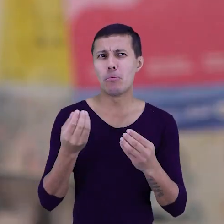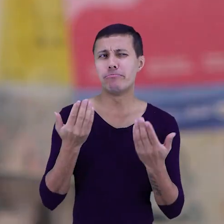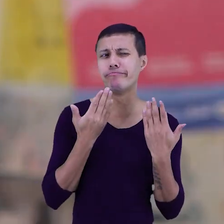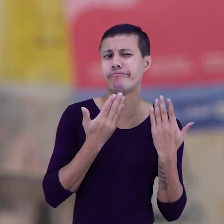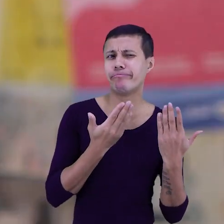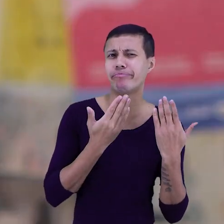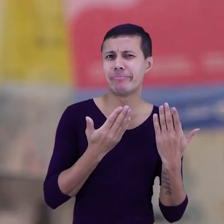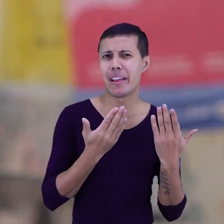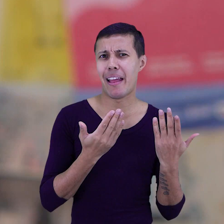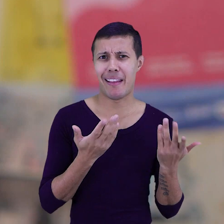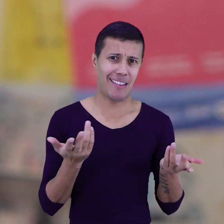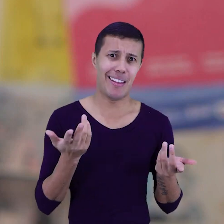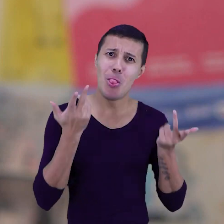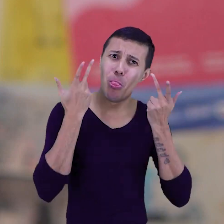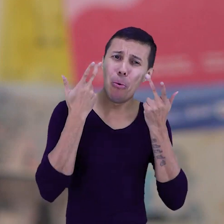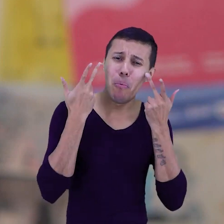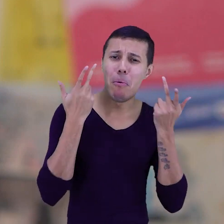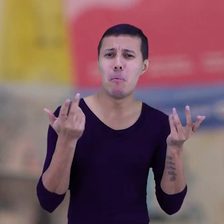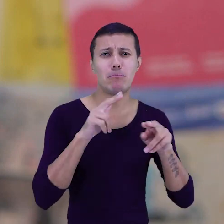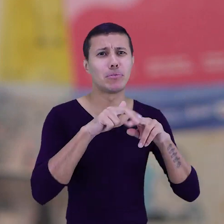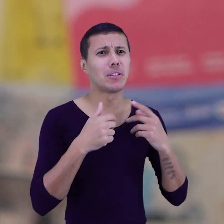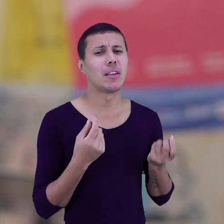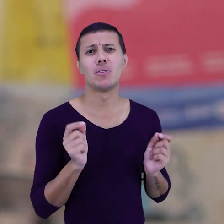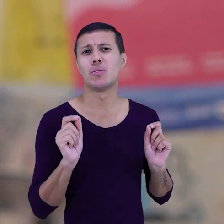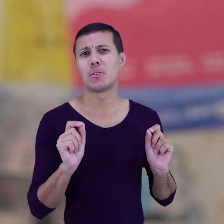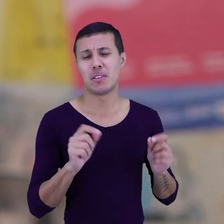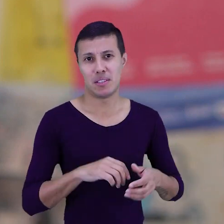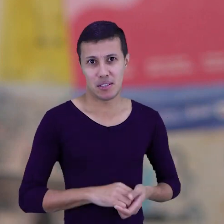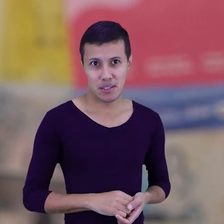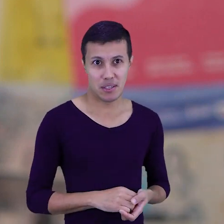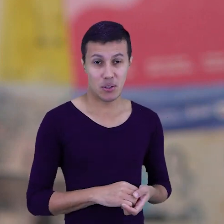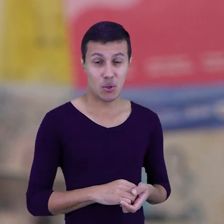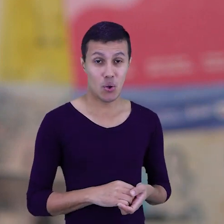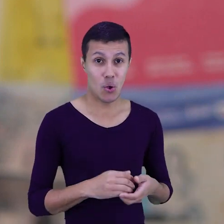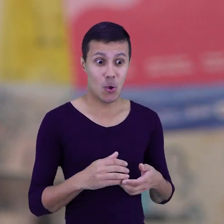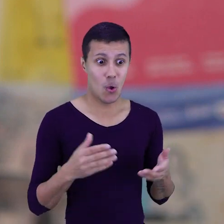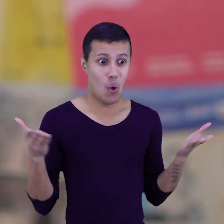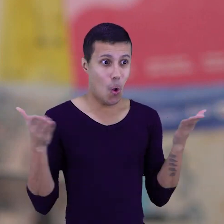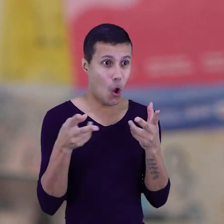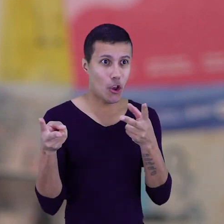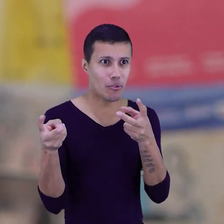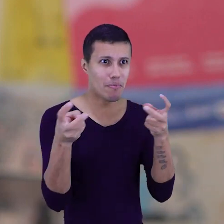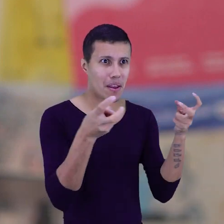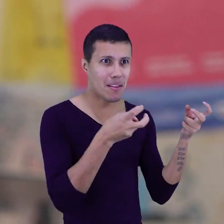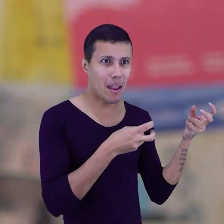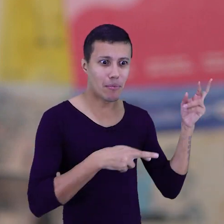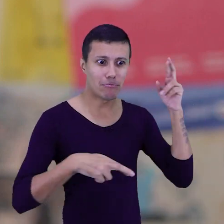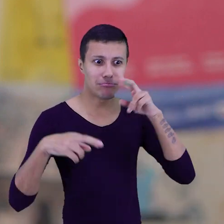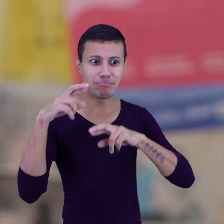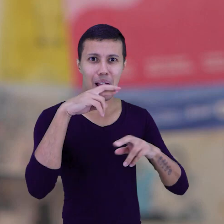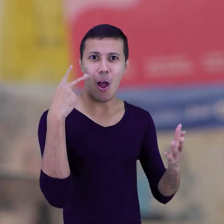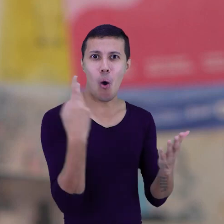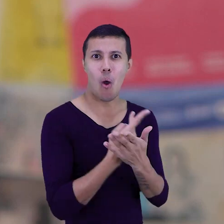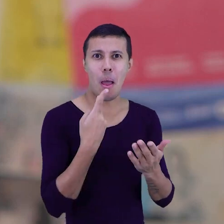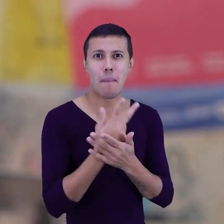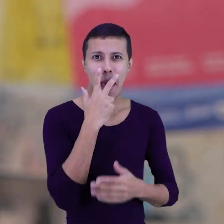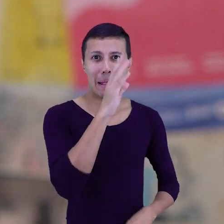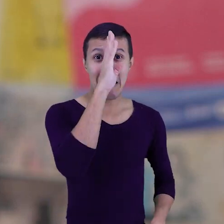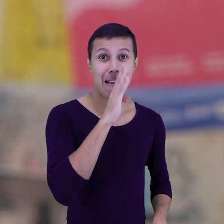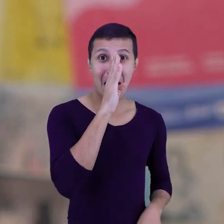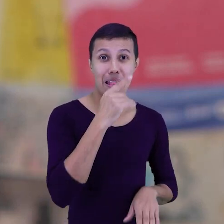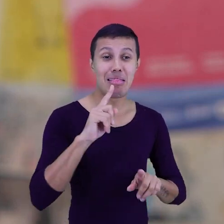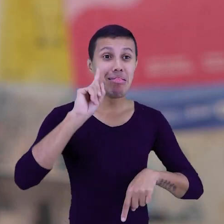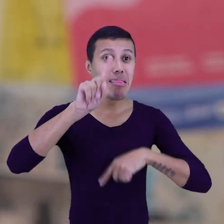pessoas desconfiarem, as pessoas desconfiam, sim. Até porque hoje a gente vê muita coisa acontecendo, várias